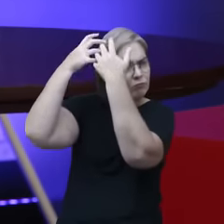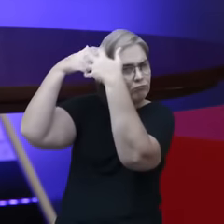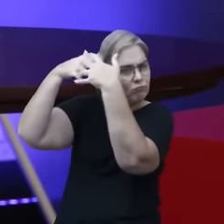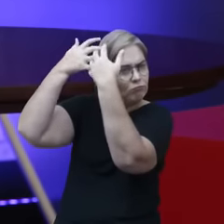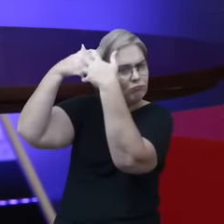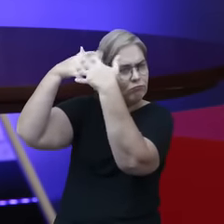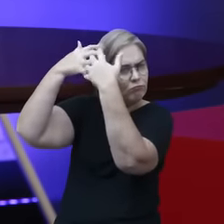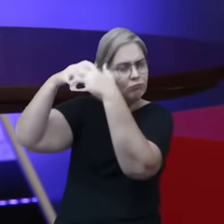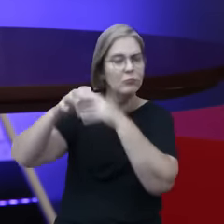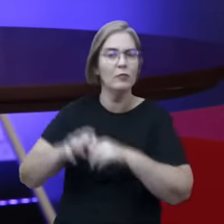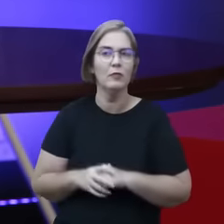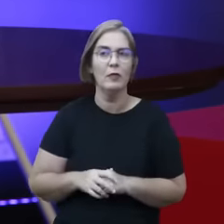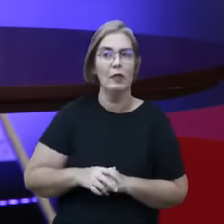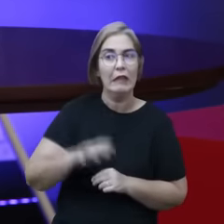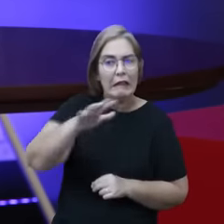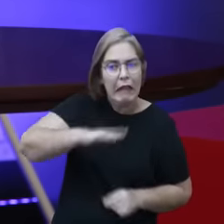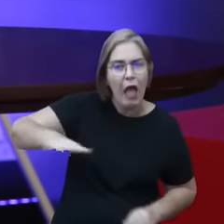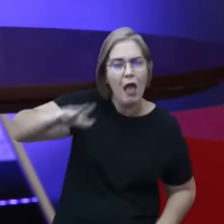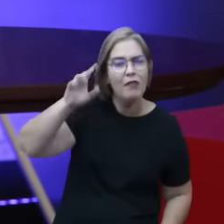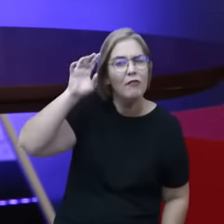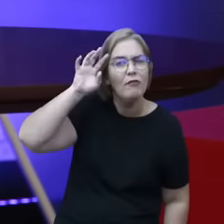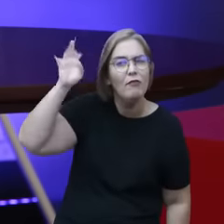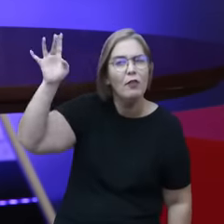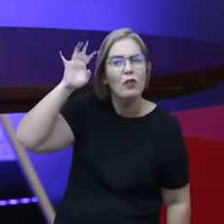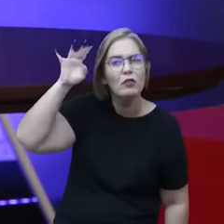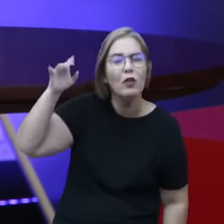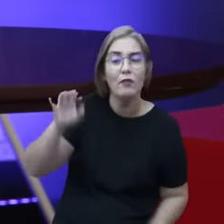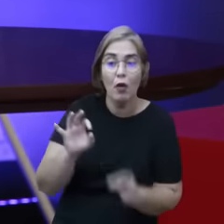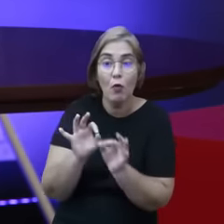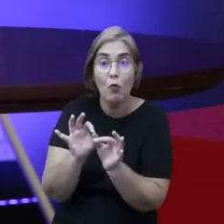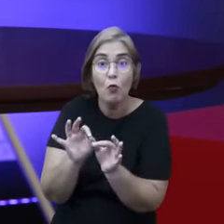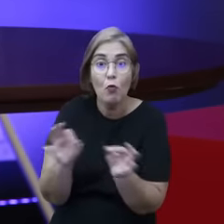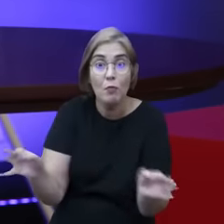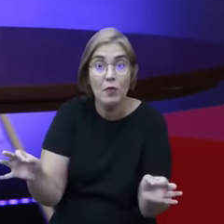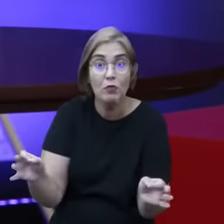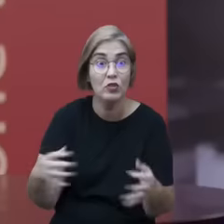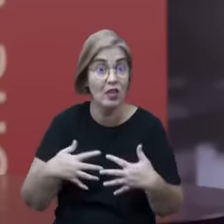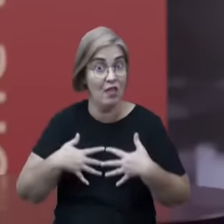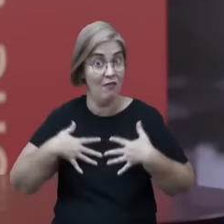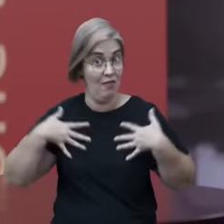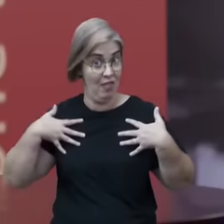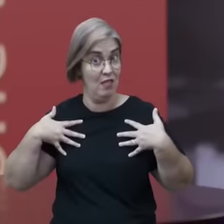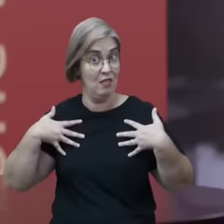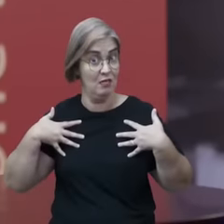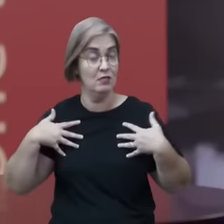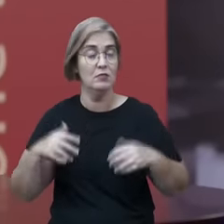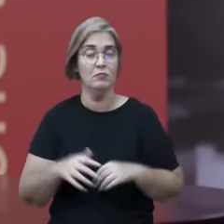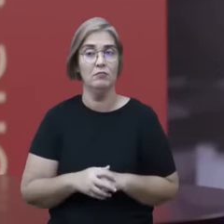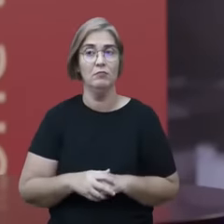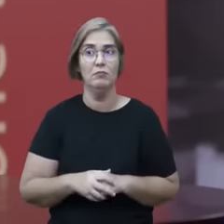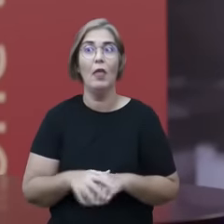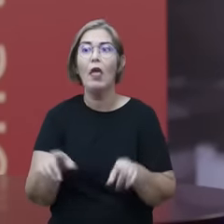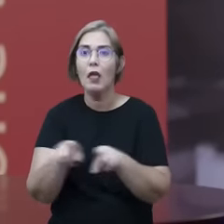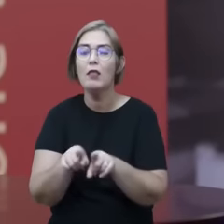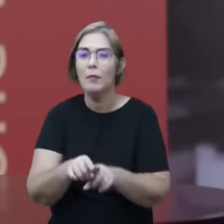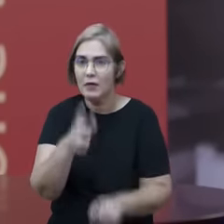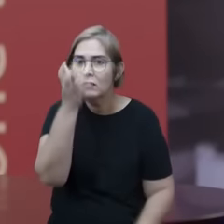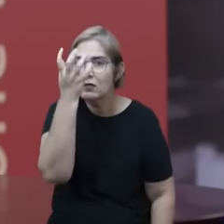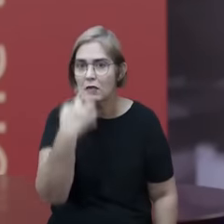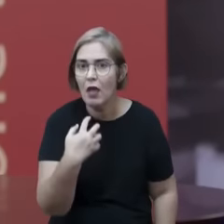da reflexão filosófica de maneira humilde, hesitante e, por que não dizer, também cética diante de nós mesmos,